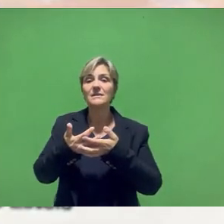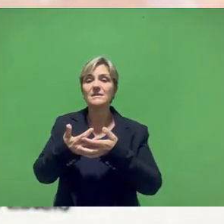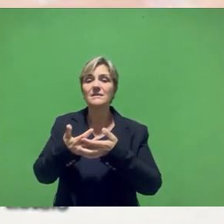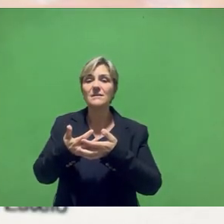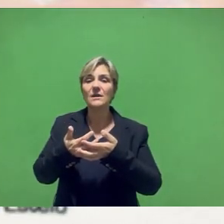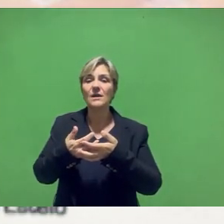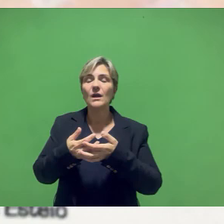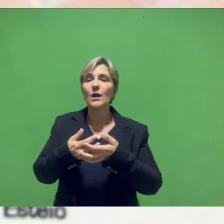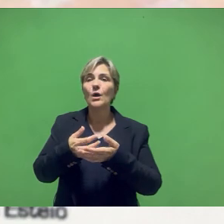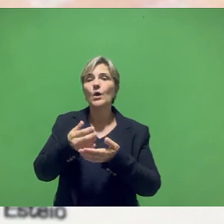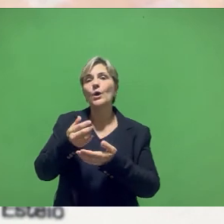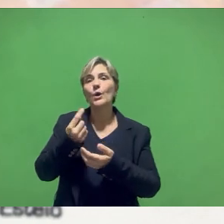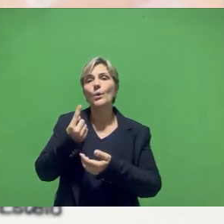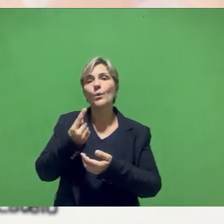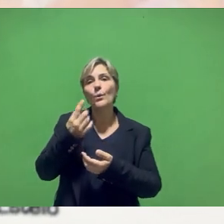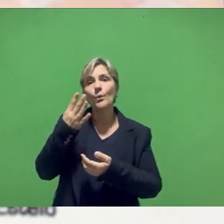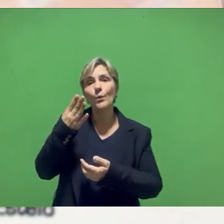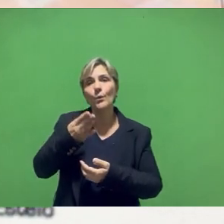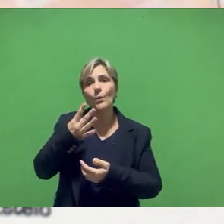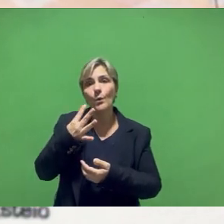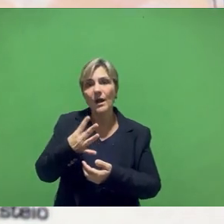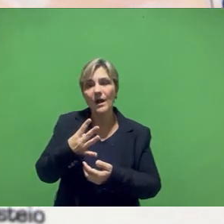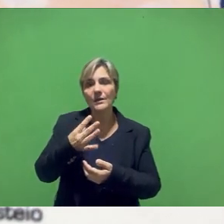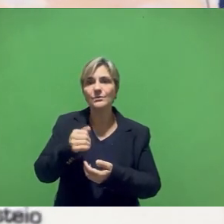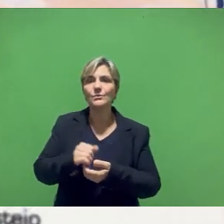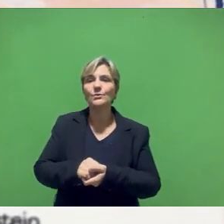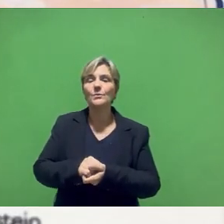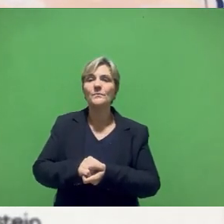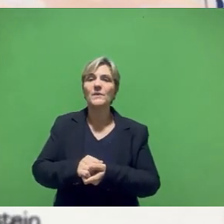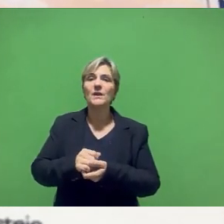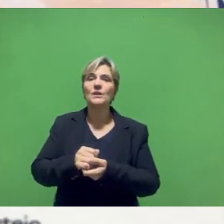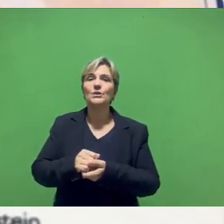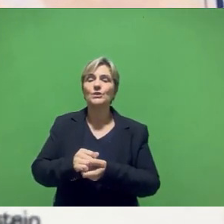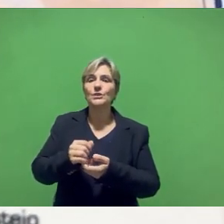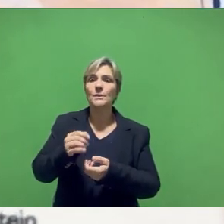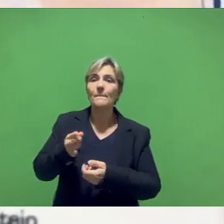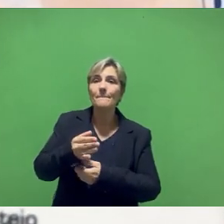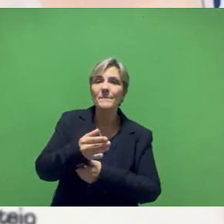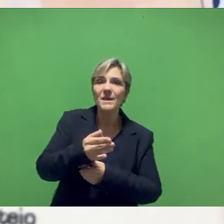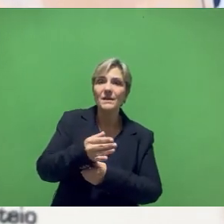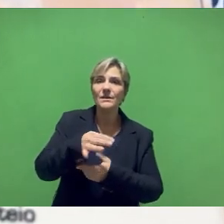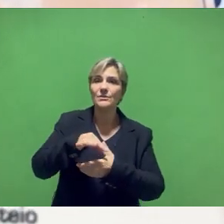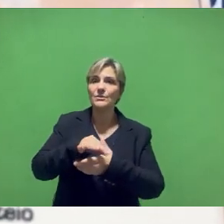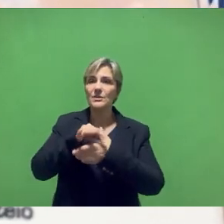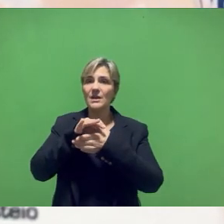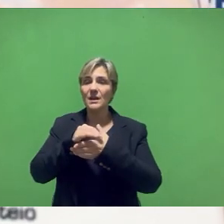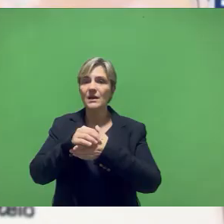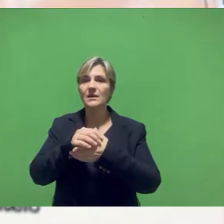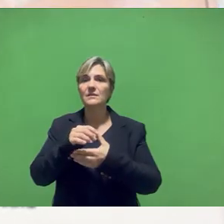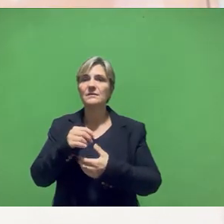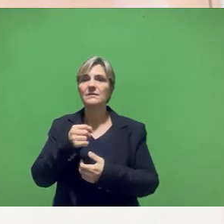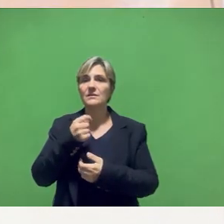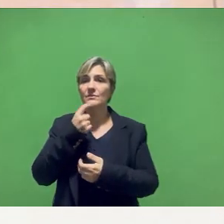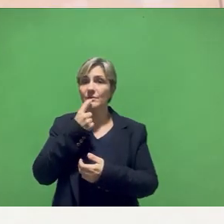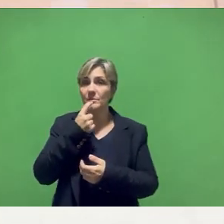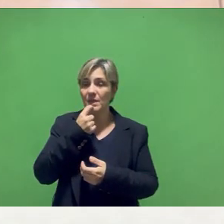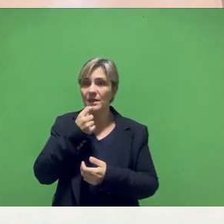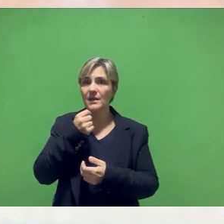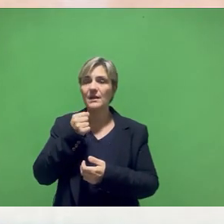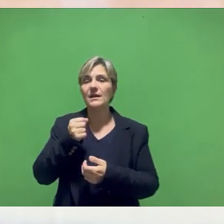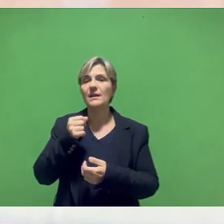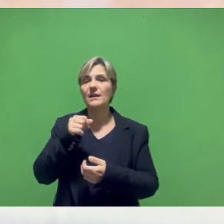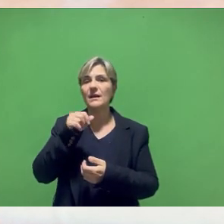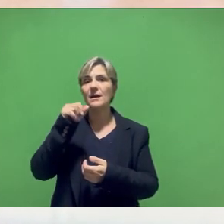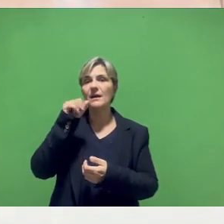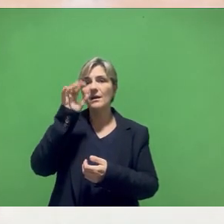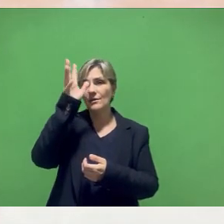legumes, 1/4 de proteína, que são peixe, carnes vermelhas, frango